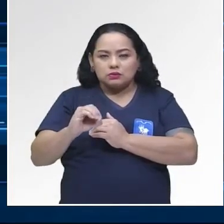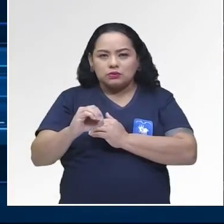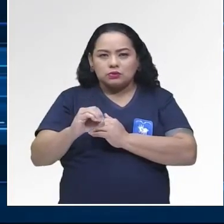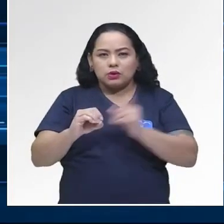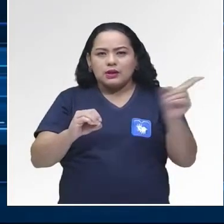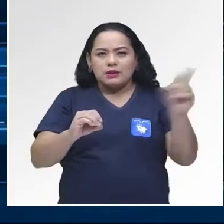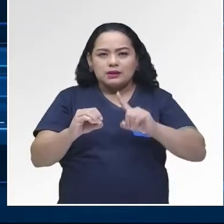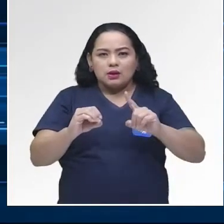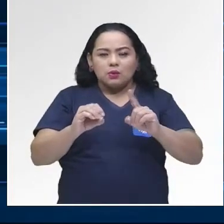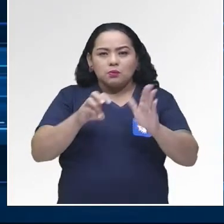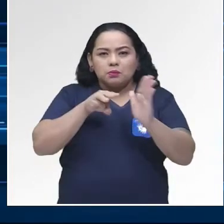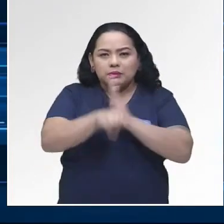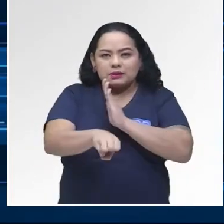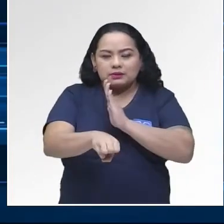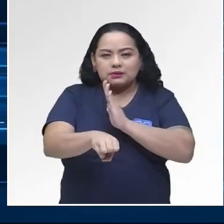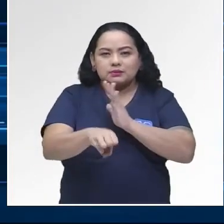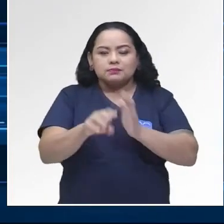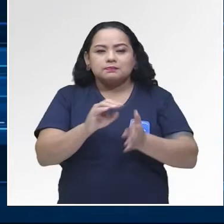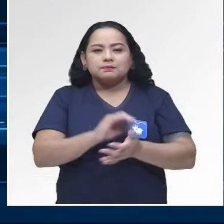com o método, né?